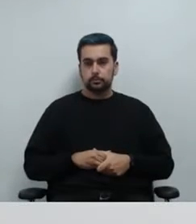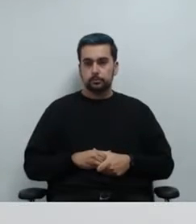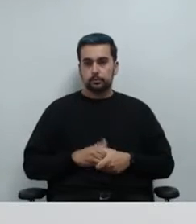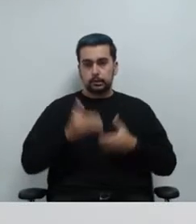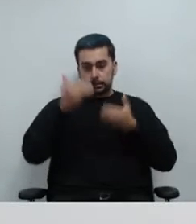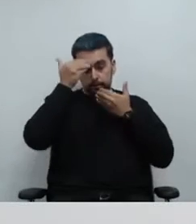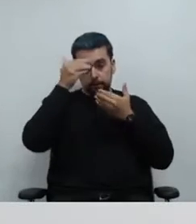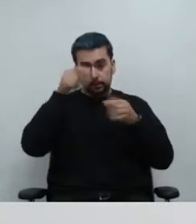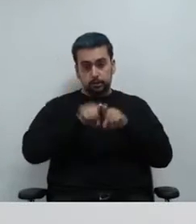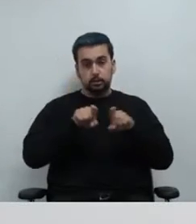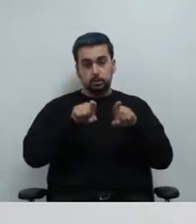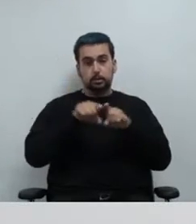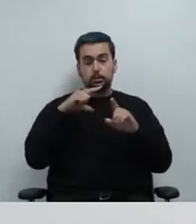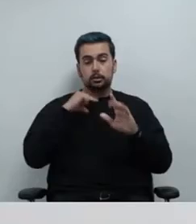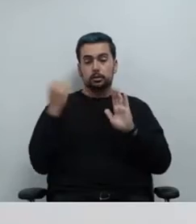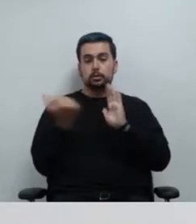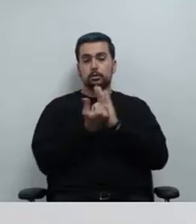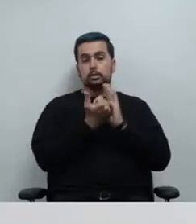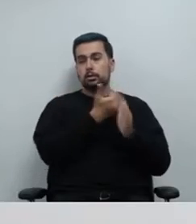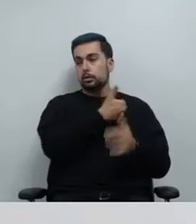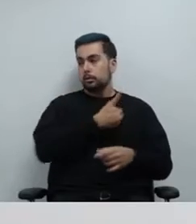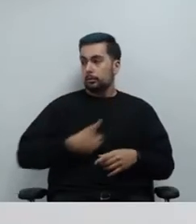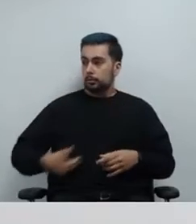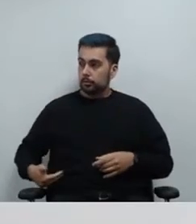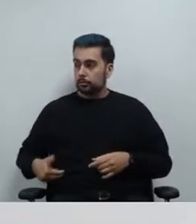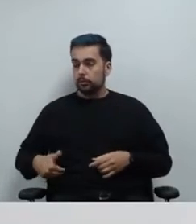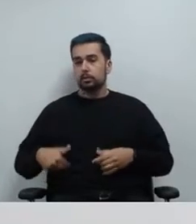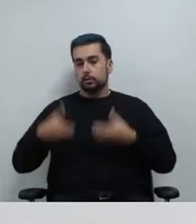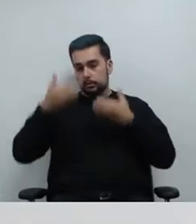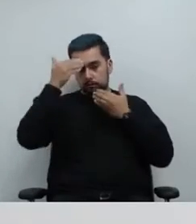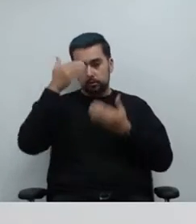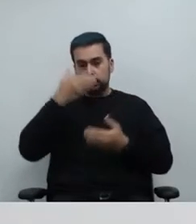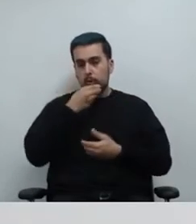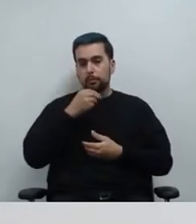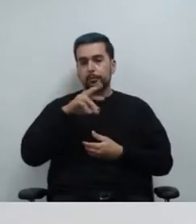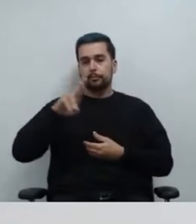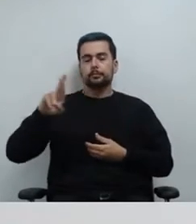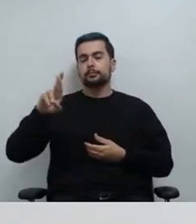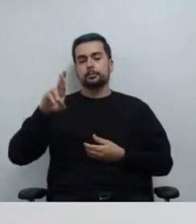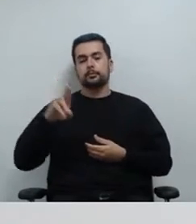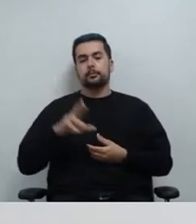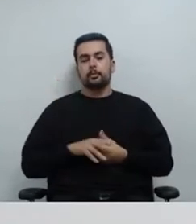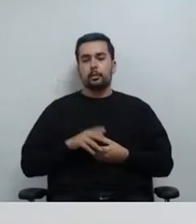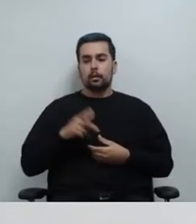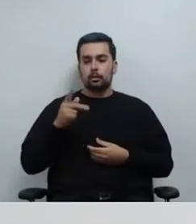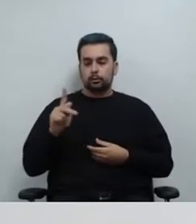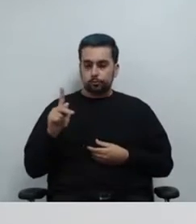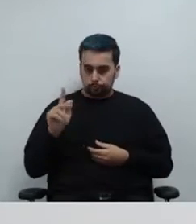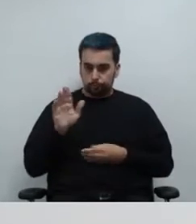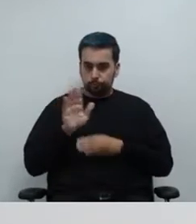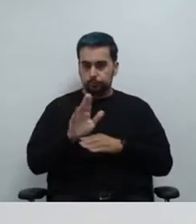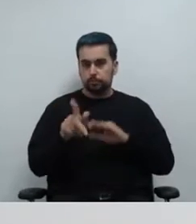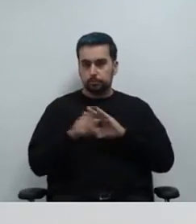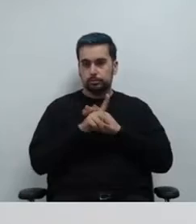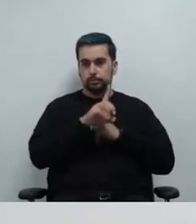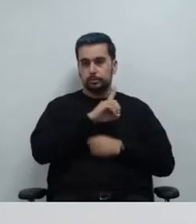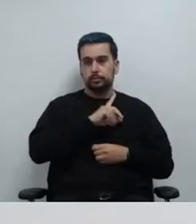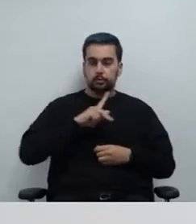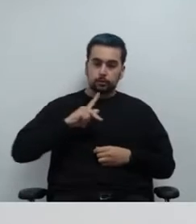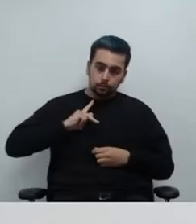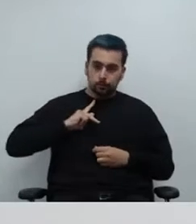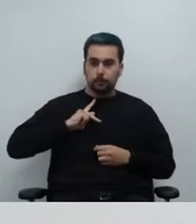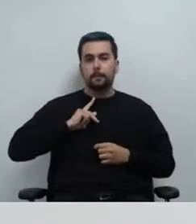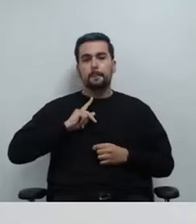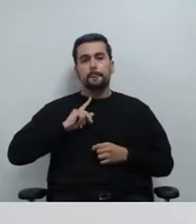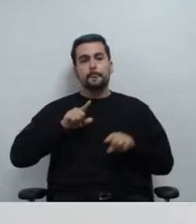Agradecer aqui, fazer o registro público do agradecimento ao Rodinei Jericó, pela contribuição à Defensoria Pública, às